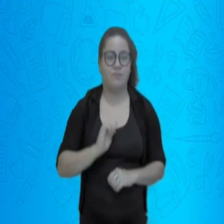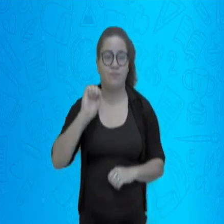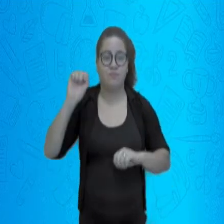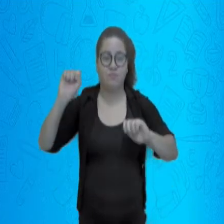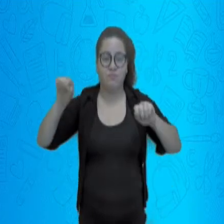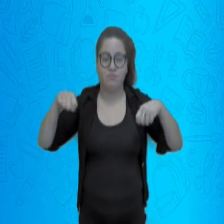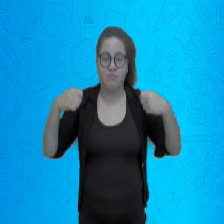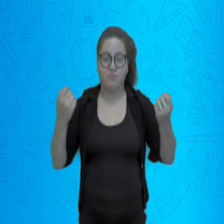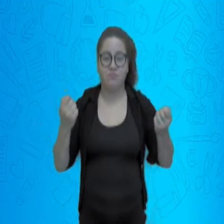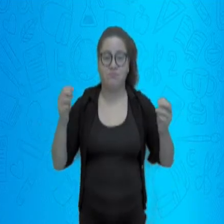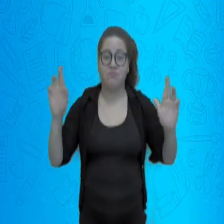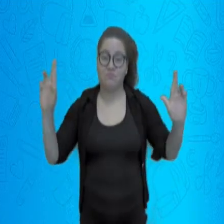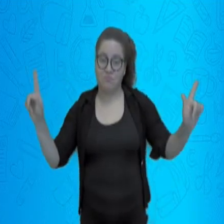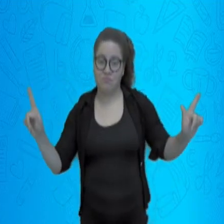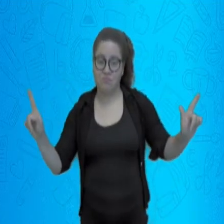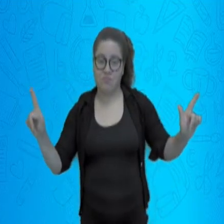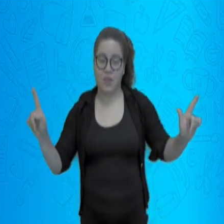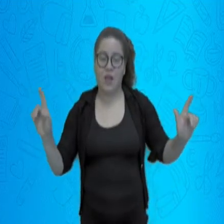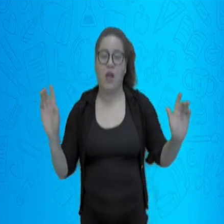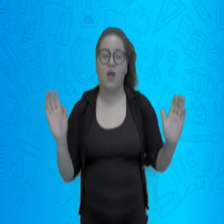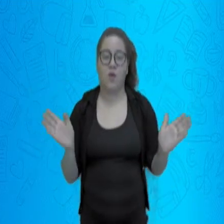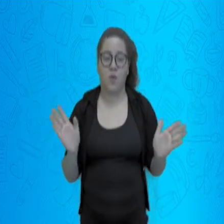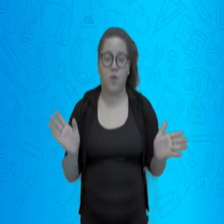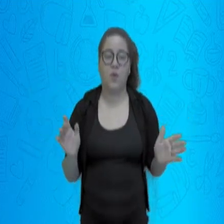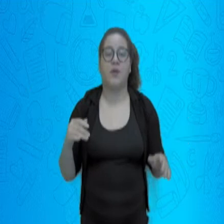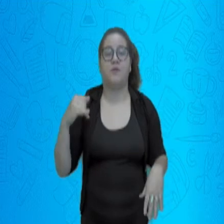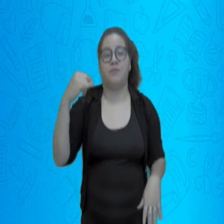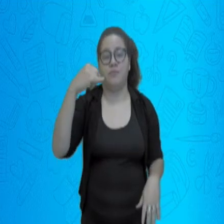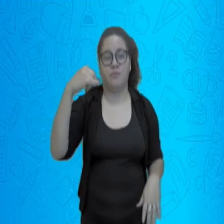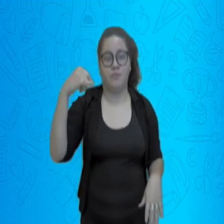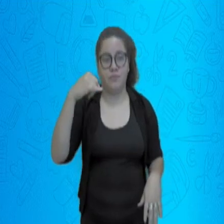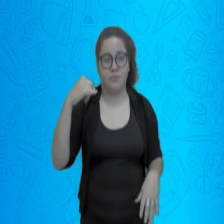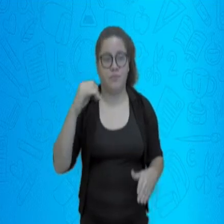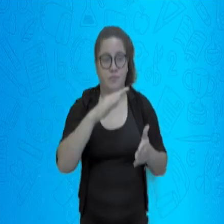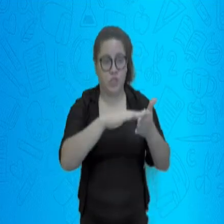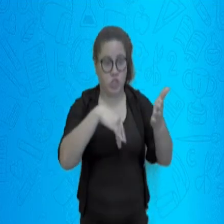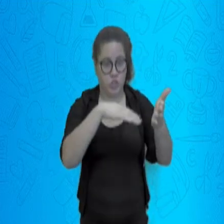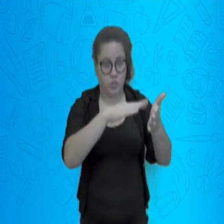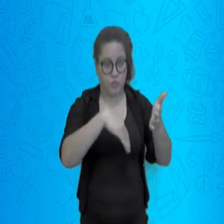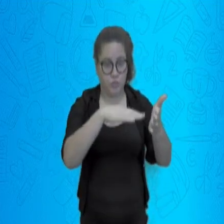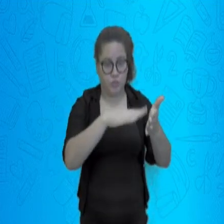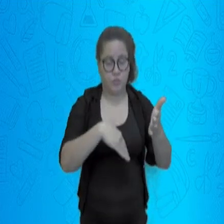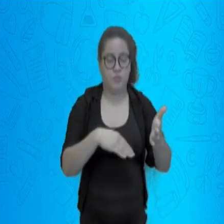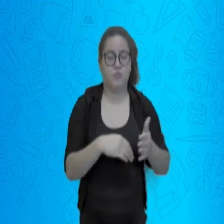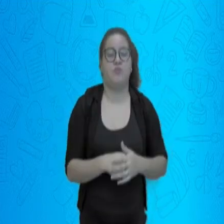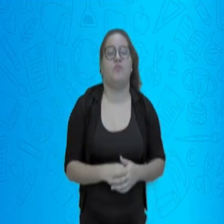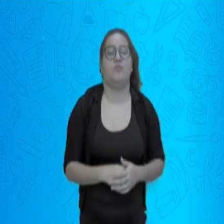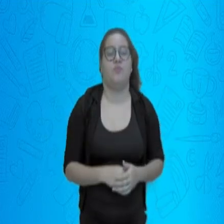sinais contrários, eu vou subtrair, 100 menos 1, 99,